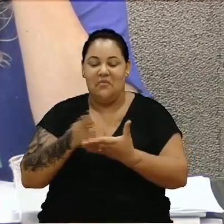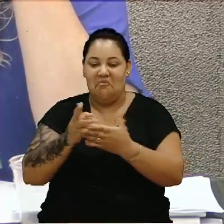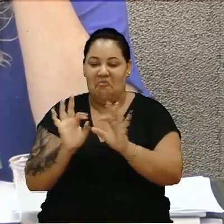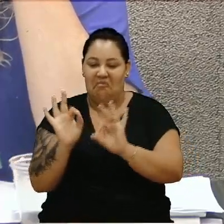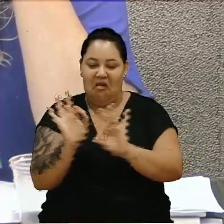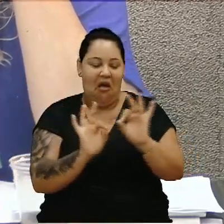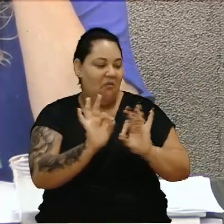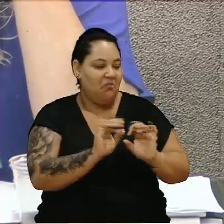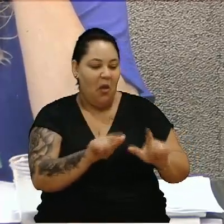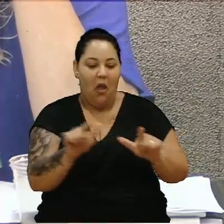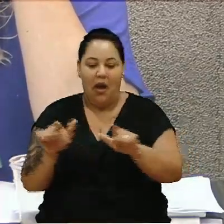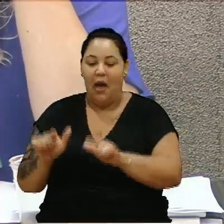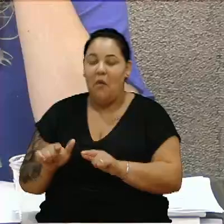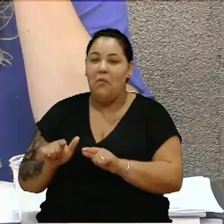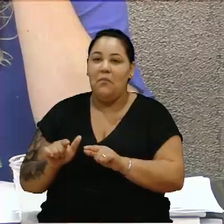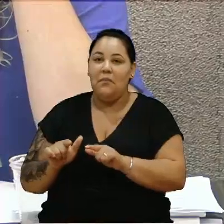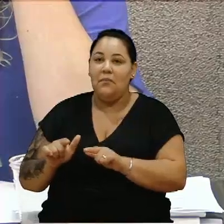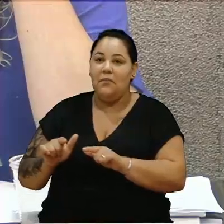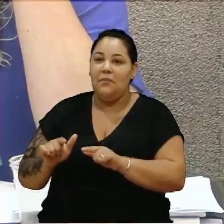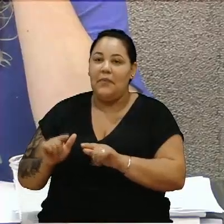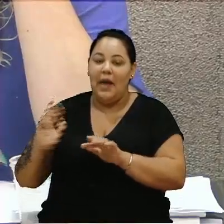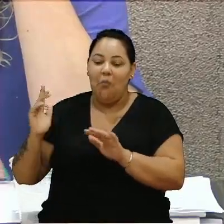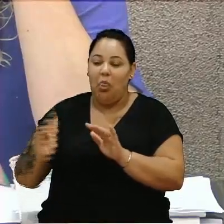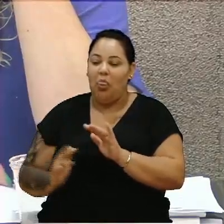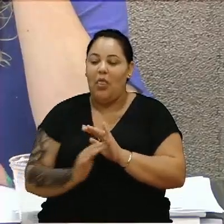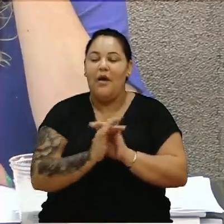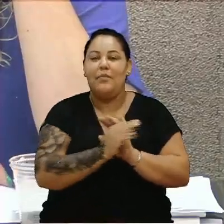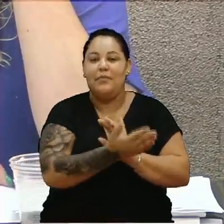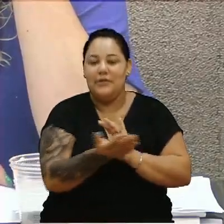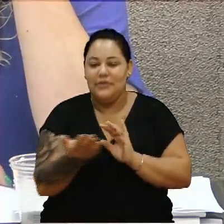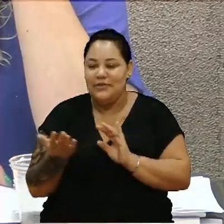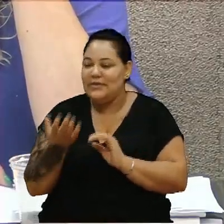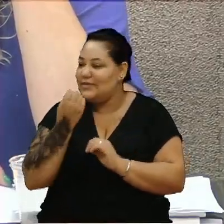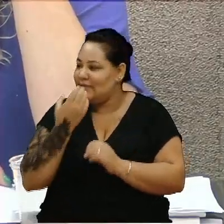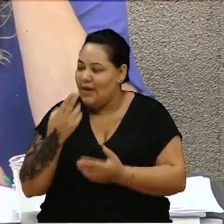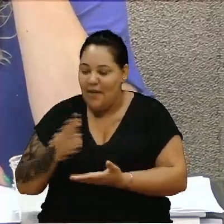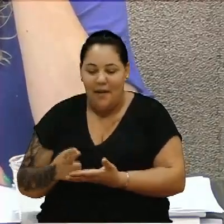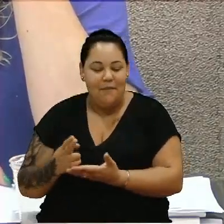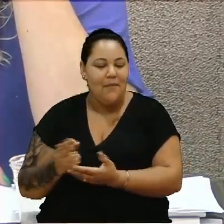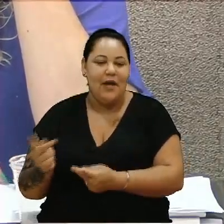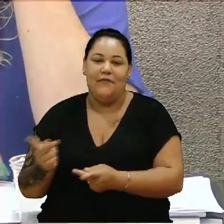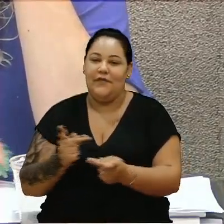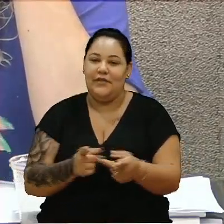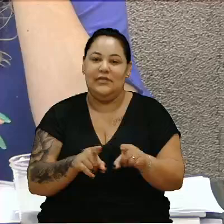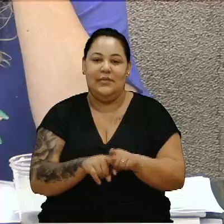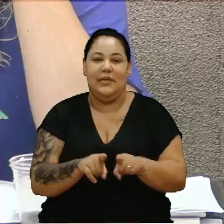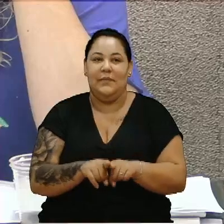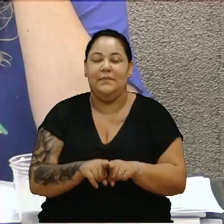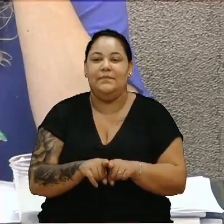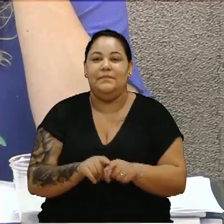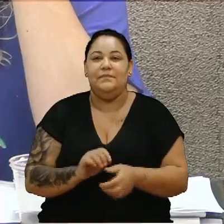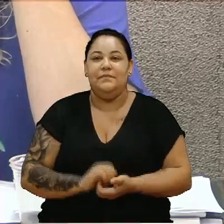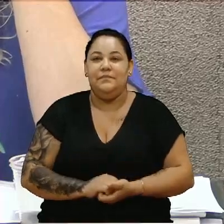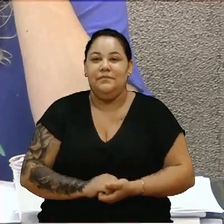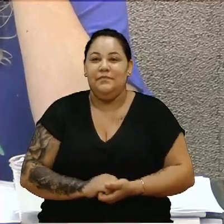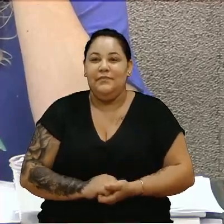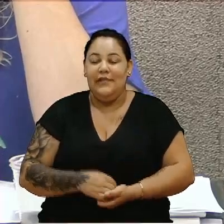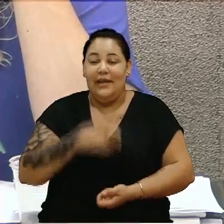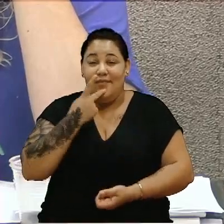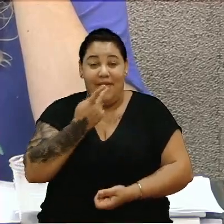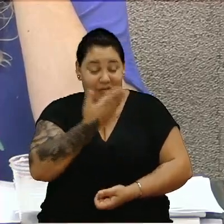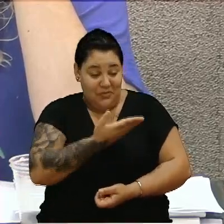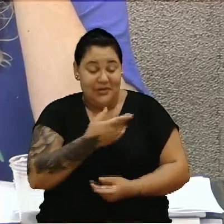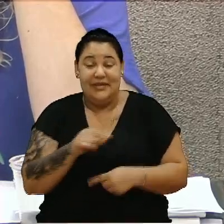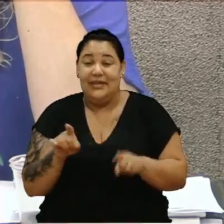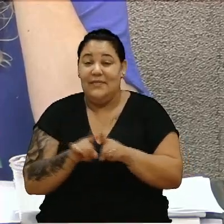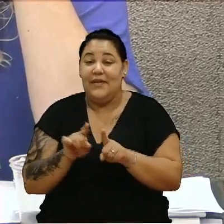para receber o pessoal aqui, e sempre foi bem-vindo e sempre será bem-vindo, né? E a fala do senhor condiz